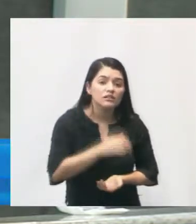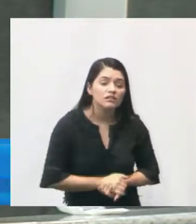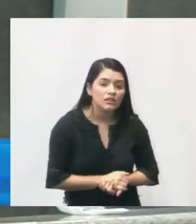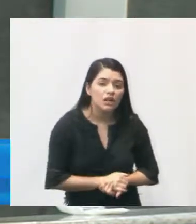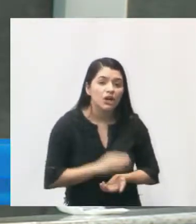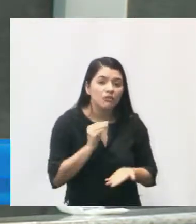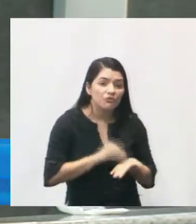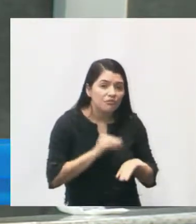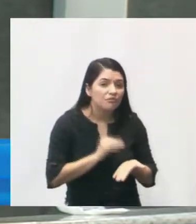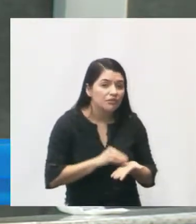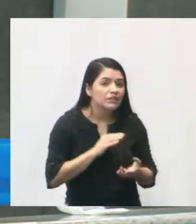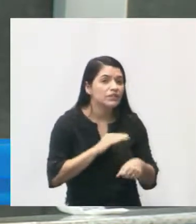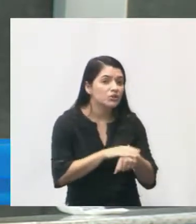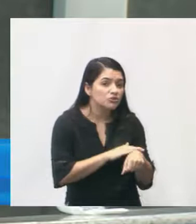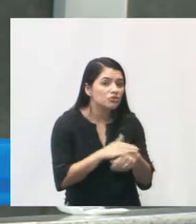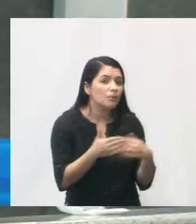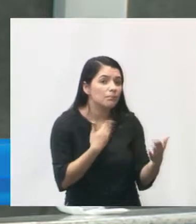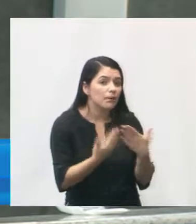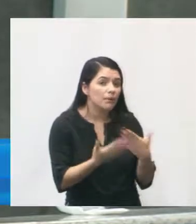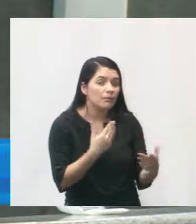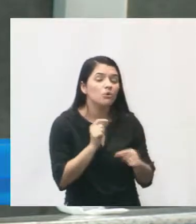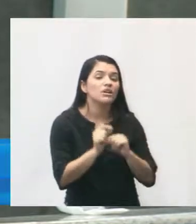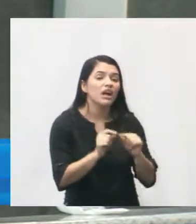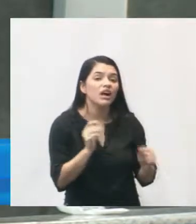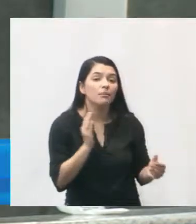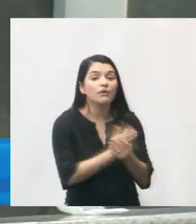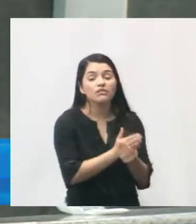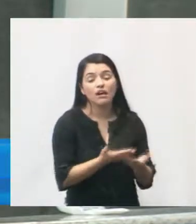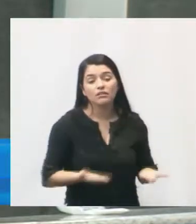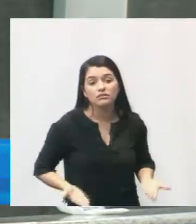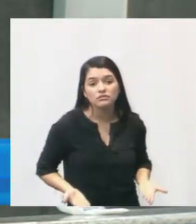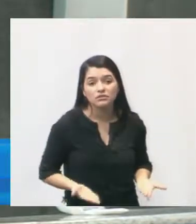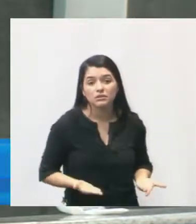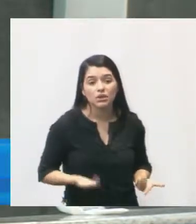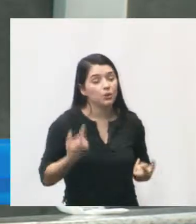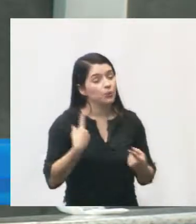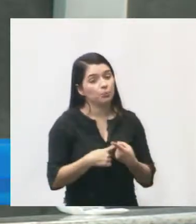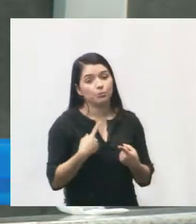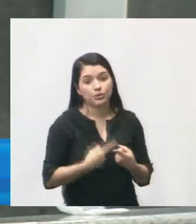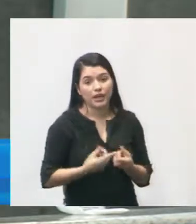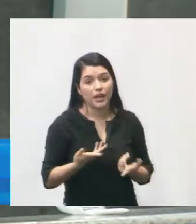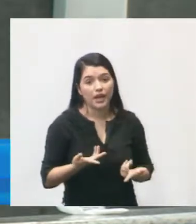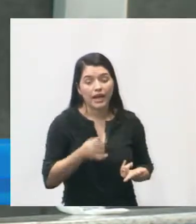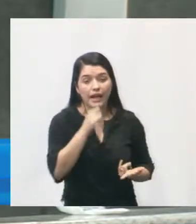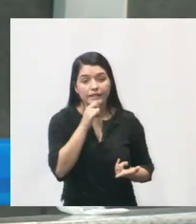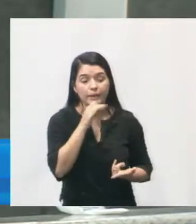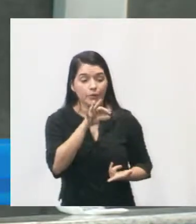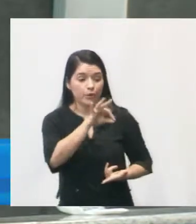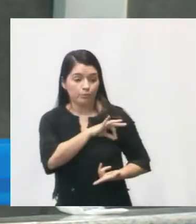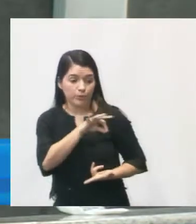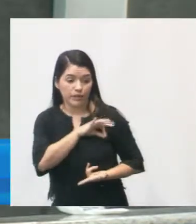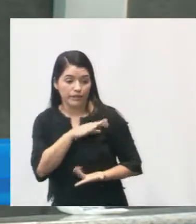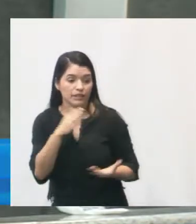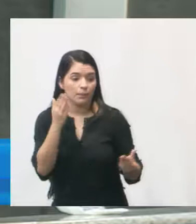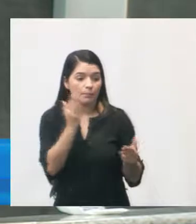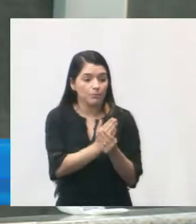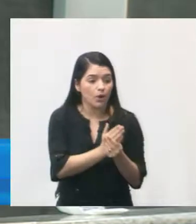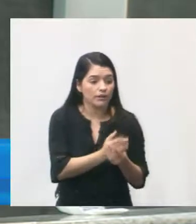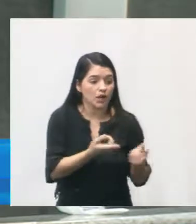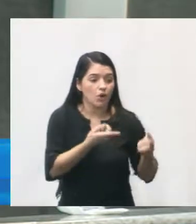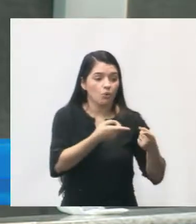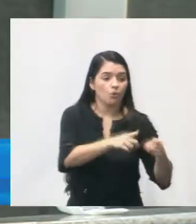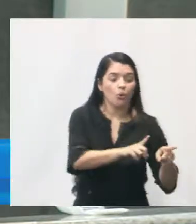de diálogo? As condenações judiciais. É a guarda municipal entrando em juízo contra a